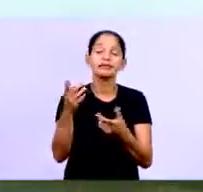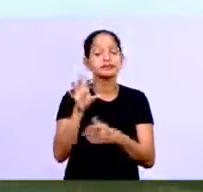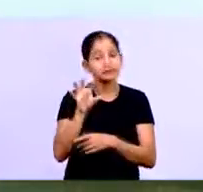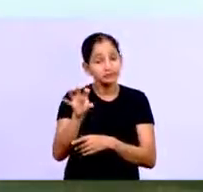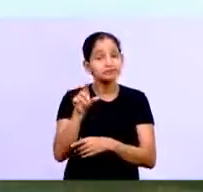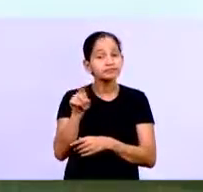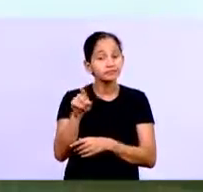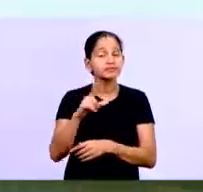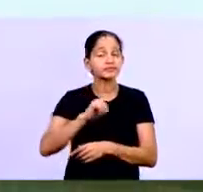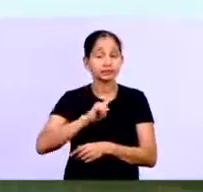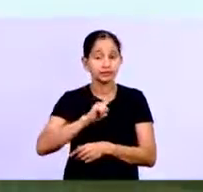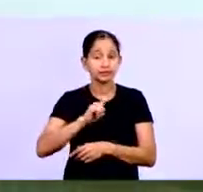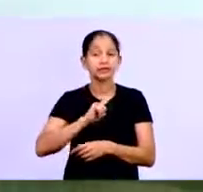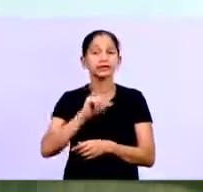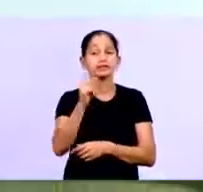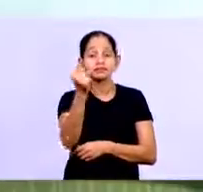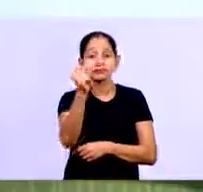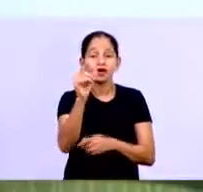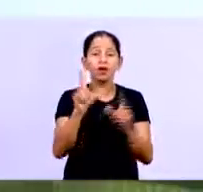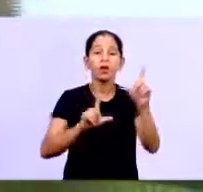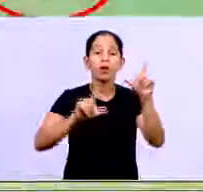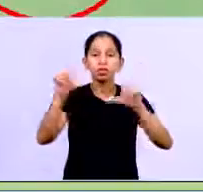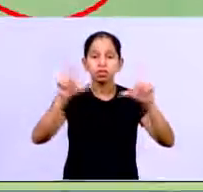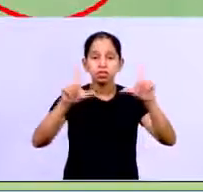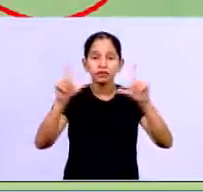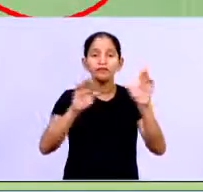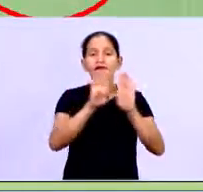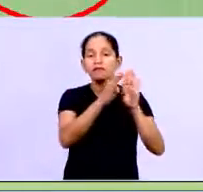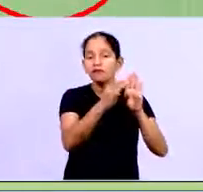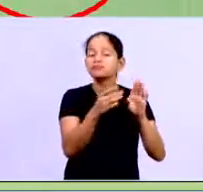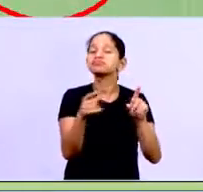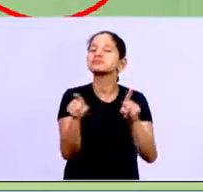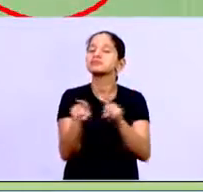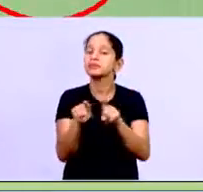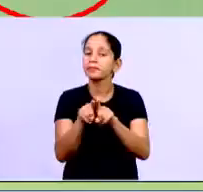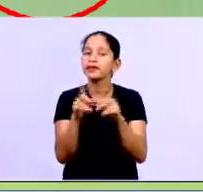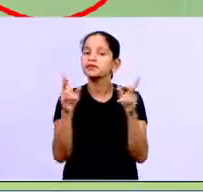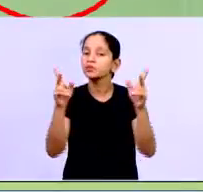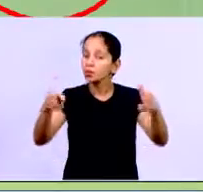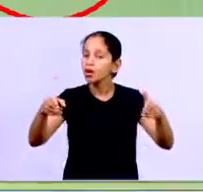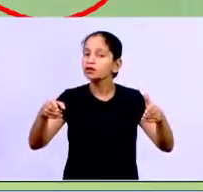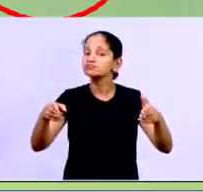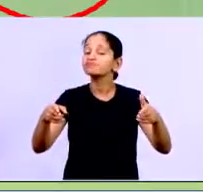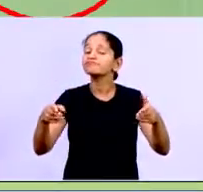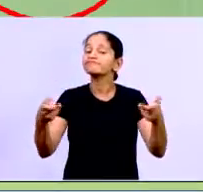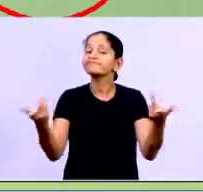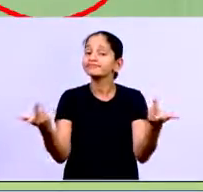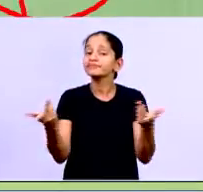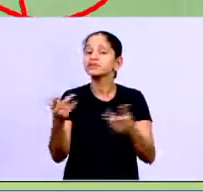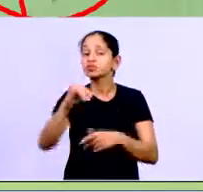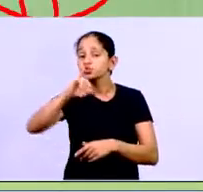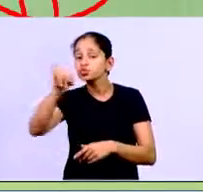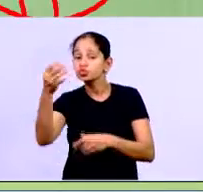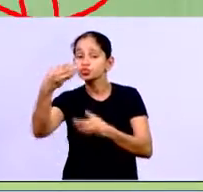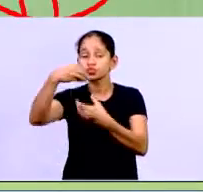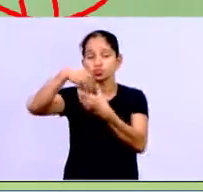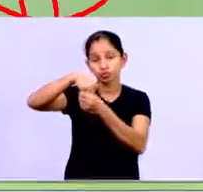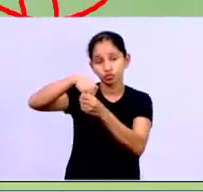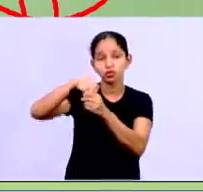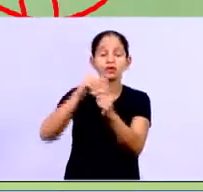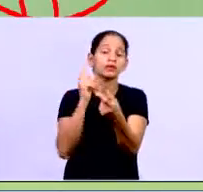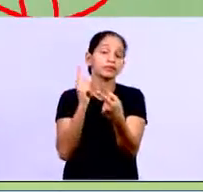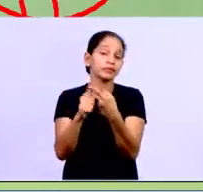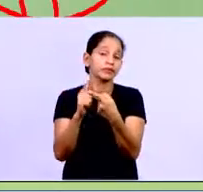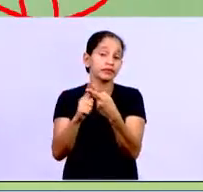o capital, o valor da TV, ela está sendo paga aqui, na amortização. Os juros é só porque a